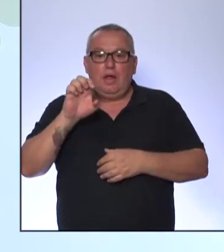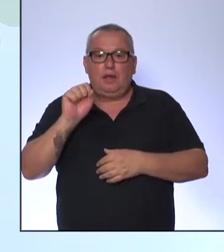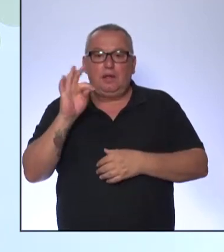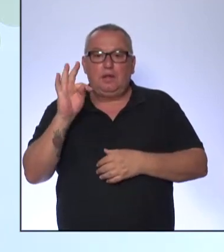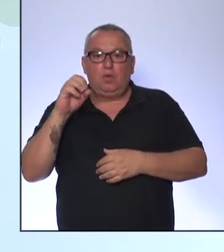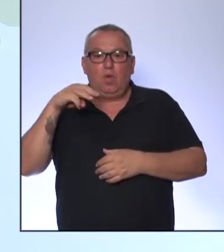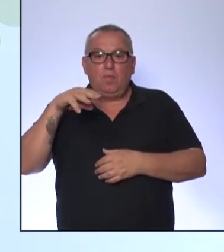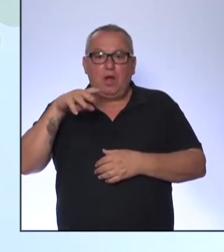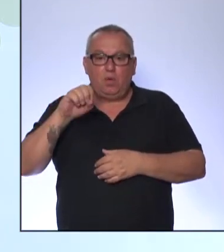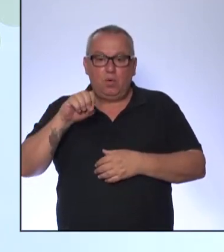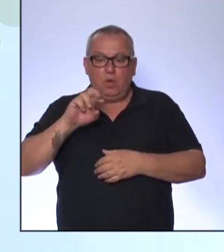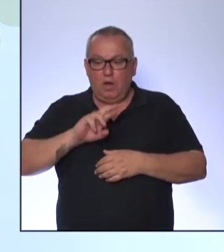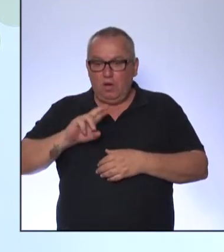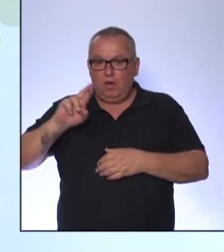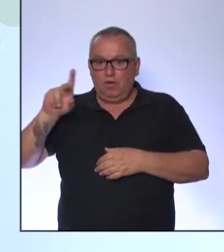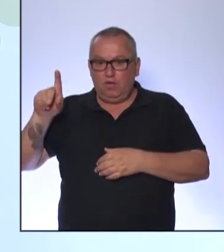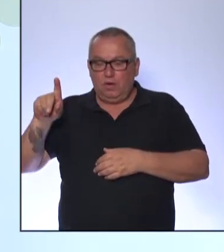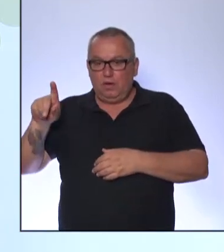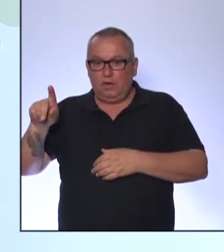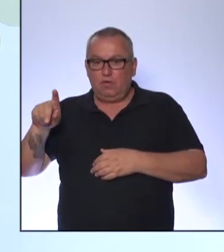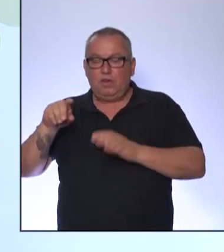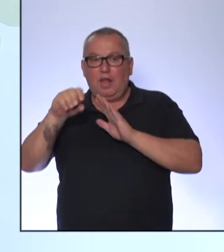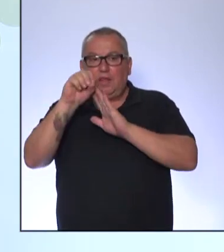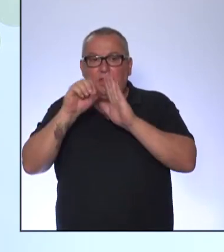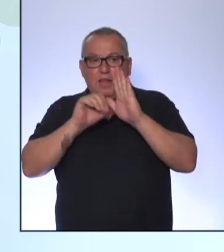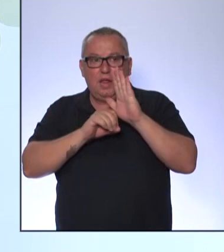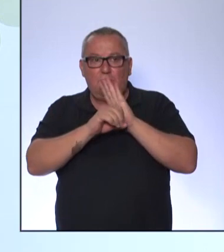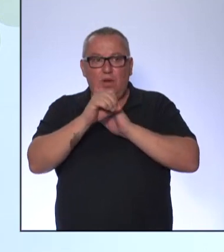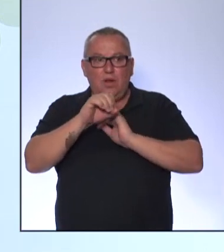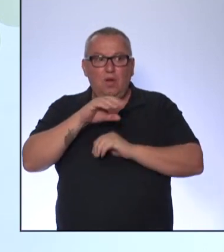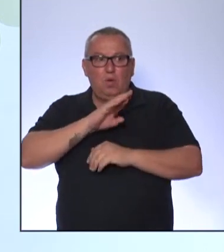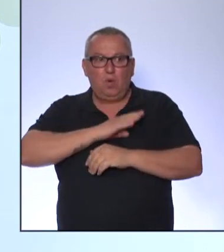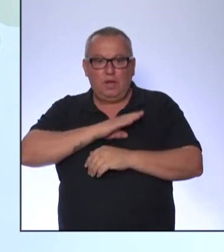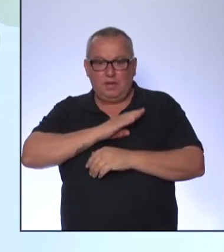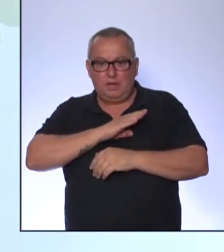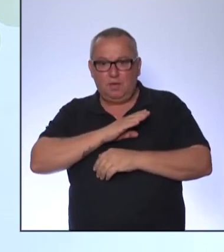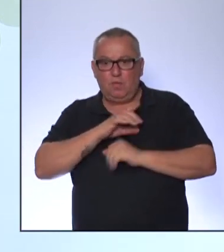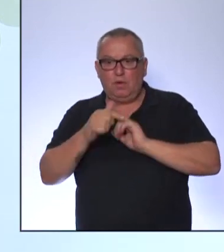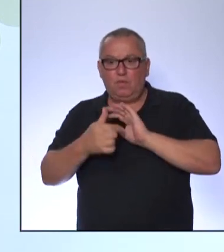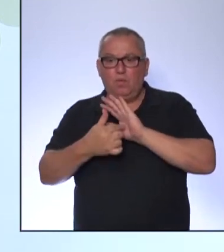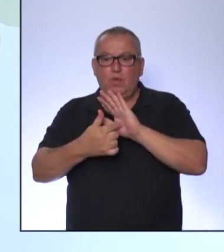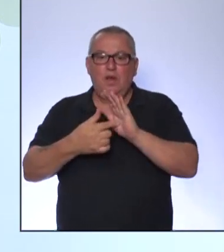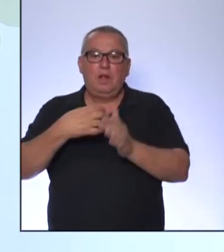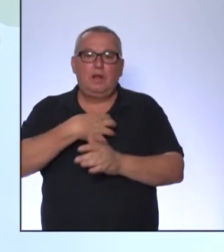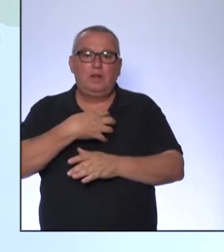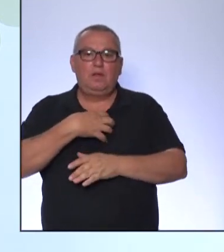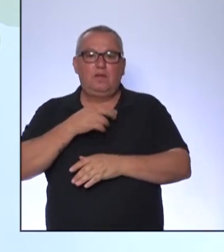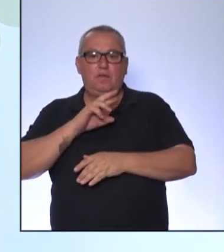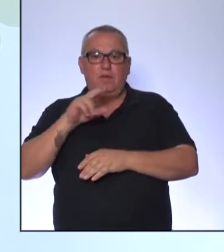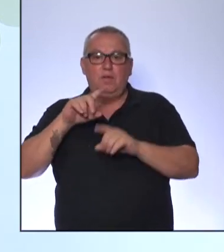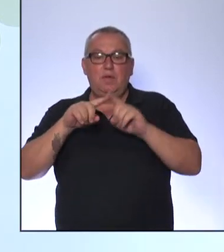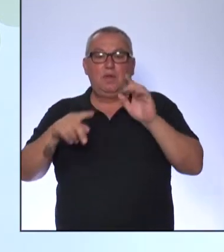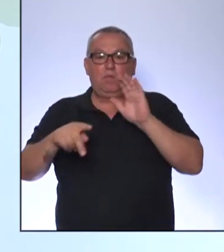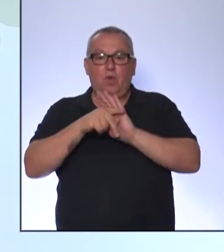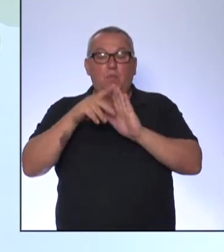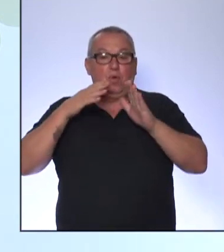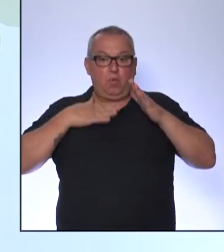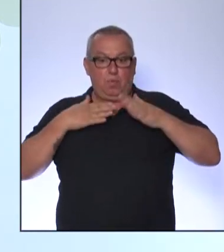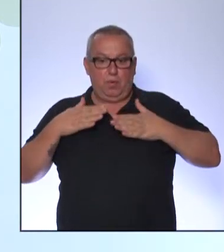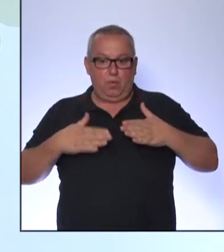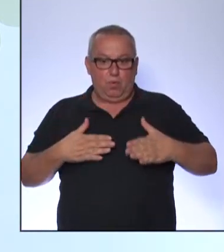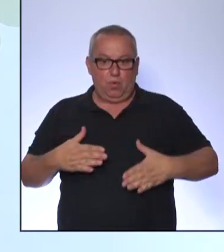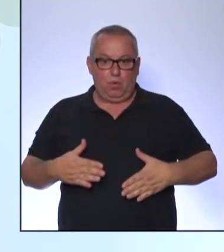por exemplo, da célula do meu coração. Tá? Elas vão apresentar características diferentes, mas elas são células do meu organismo,